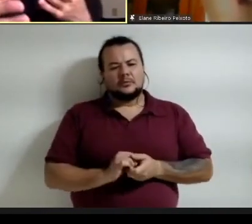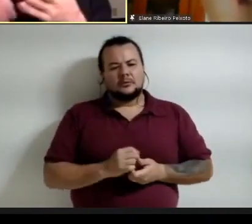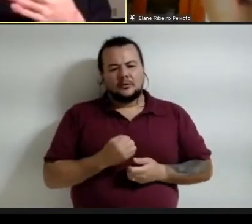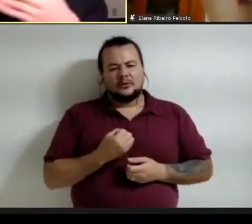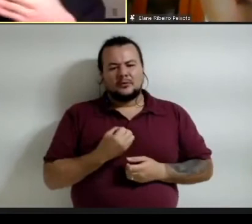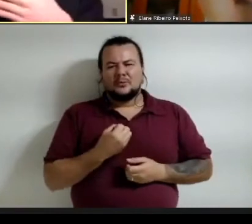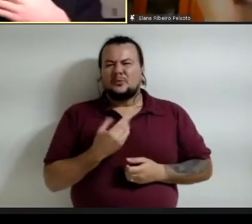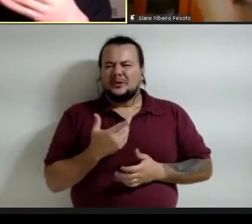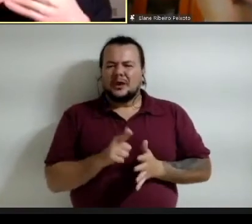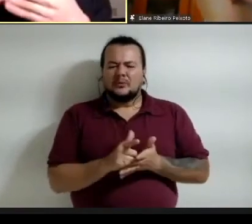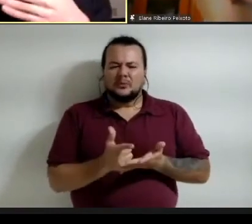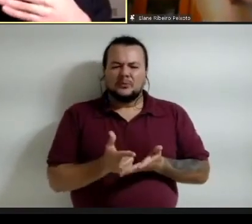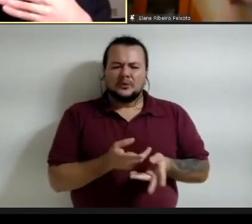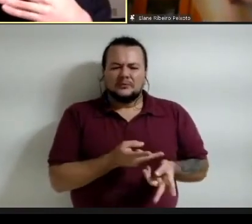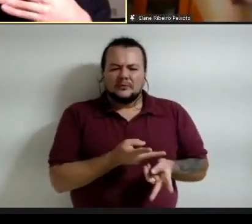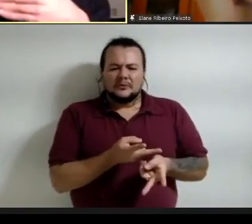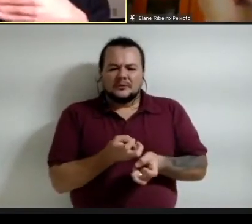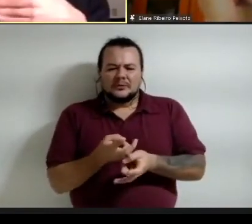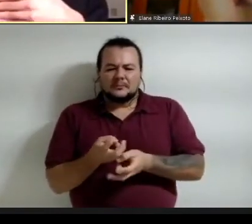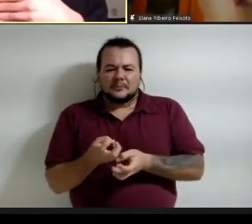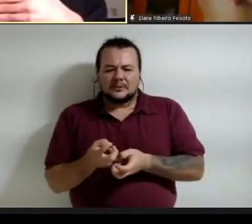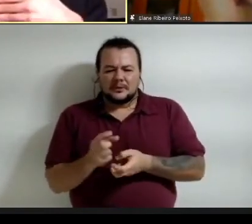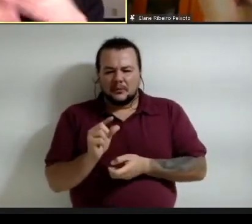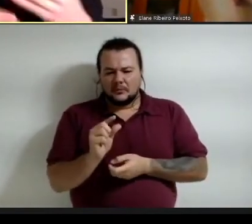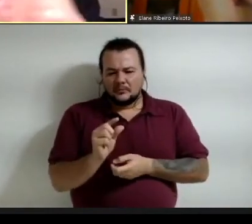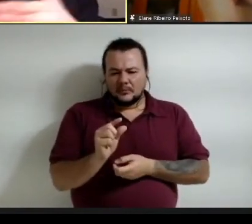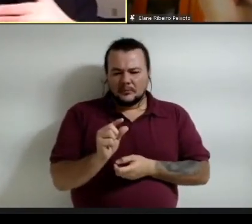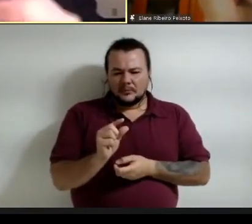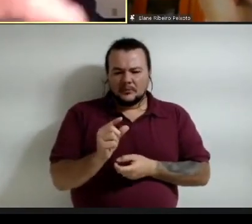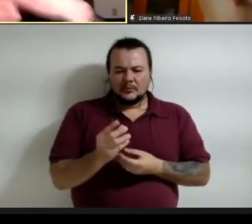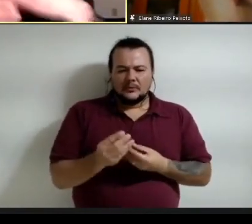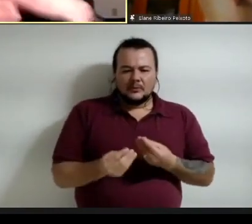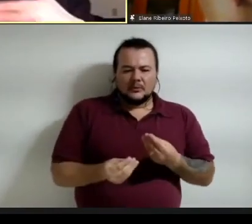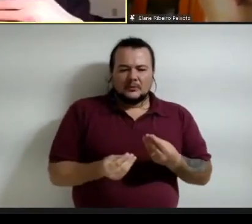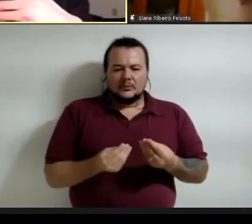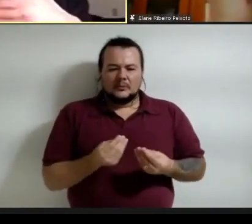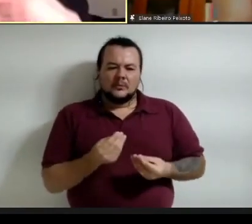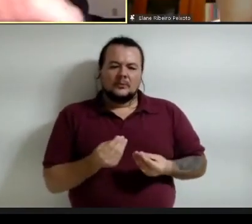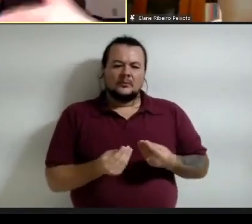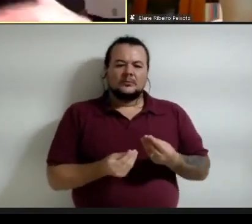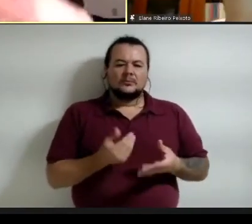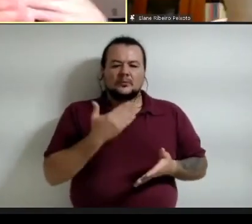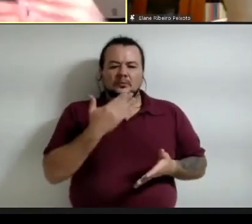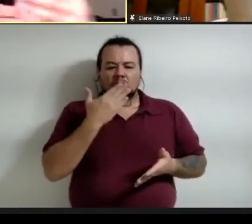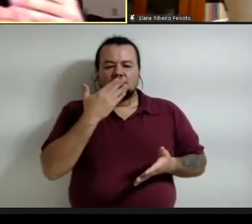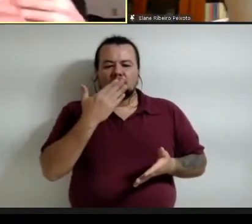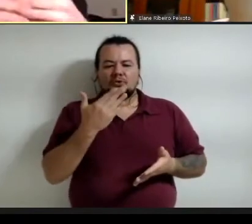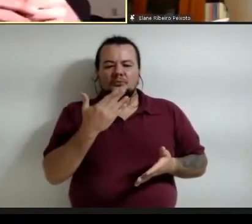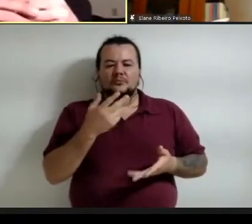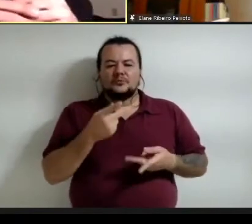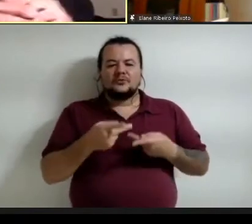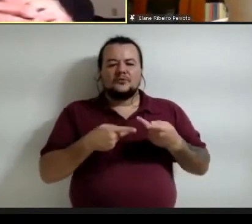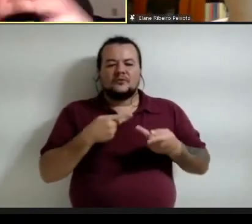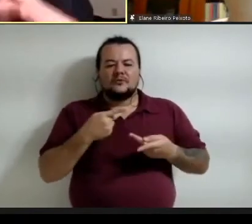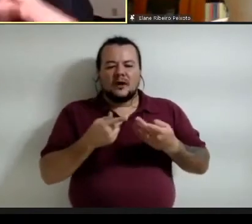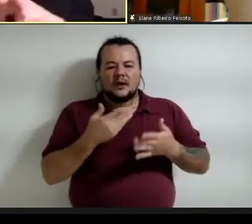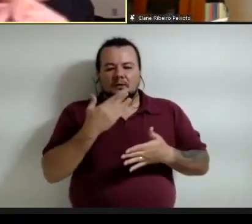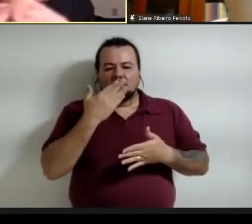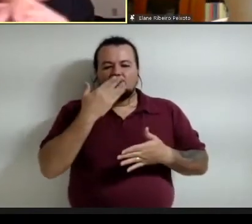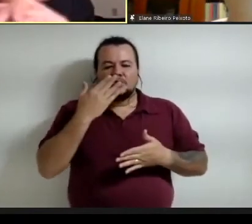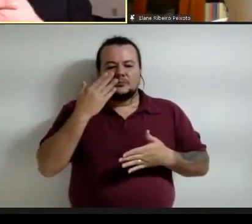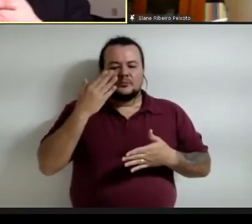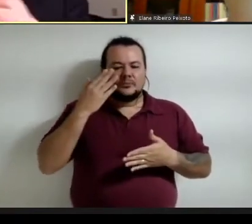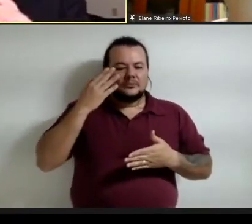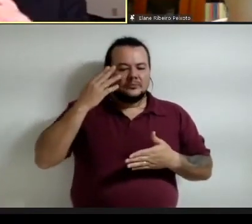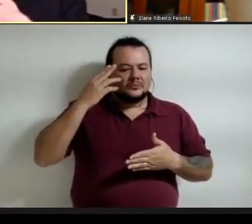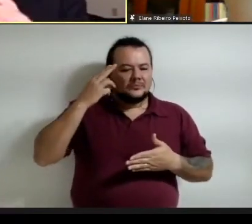bacana no livro é você ver um pouco também como o tipo de narrativa e o tipo de pensamento vai mudando ao longo dos